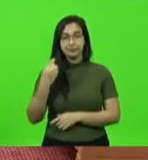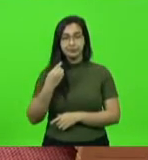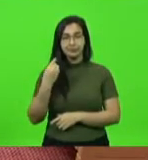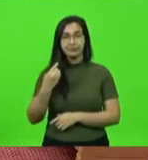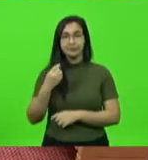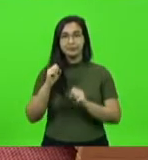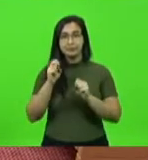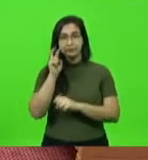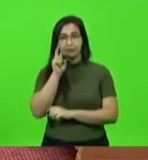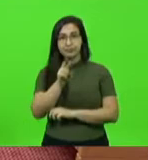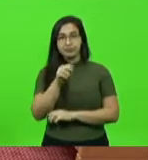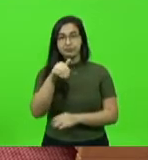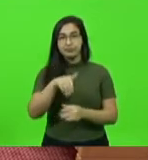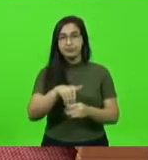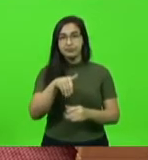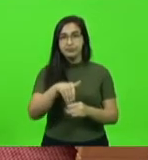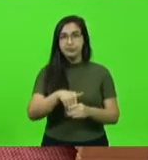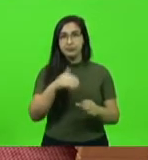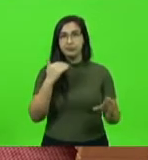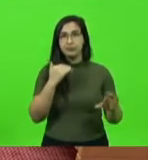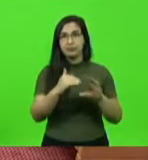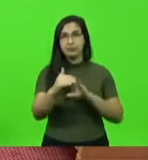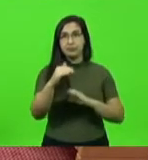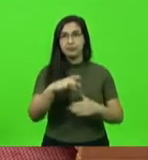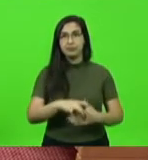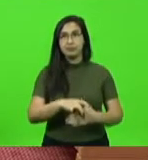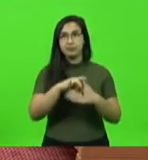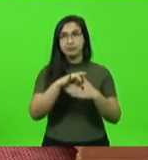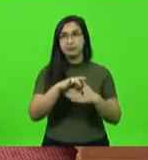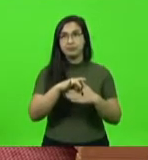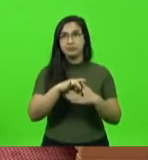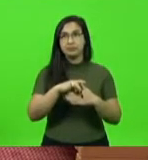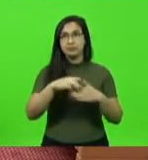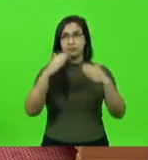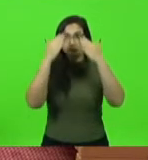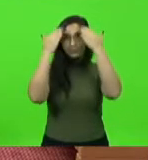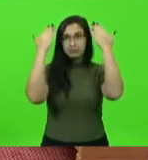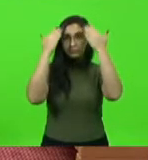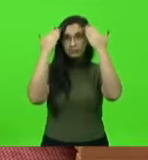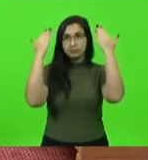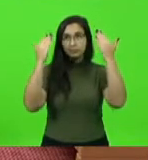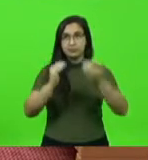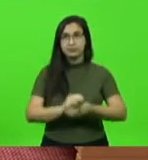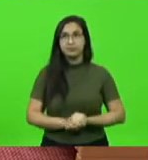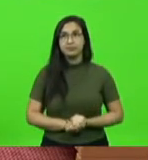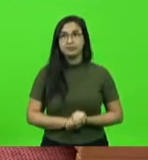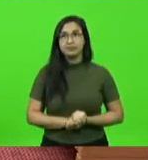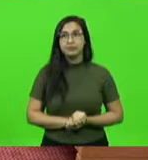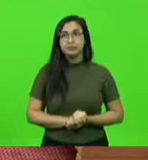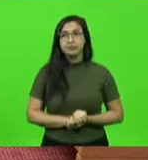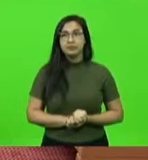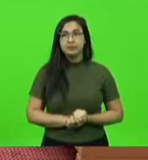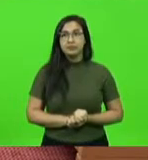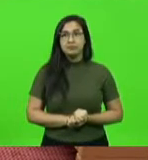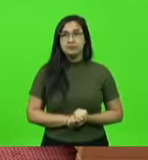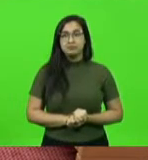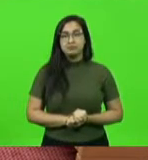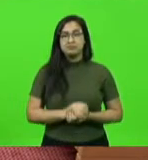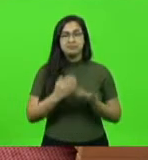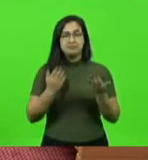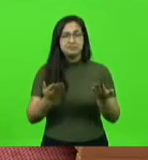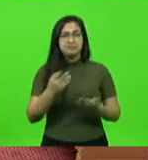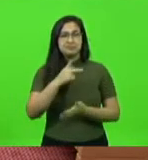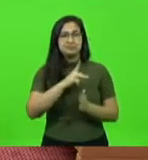direito de voto. Para encaminhamento de voto, com a palavra o líder do governo, deputado José Milton Schaefer. Deputado Mauro de Nadal, tendo em vista que esse projeto de